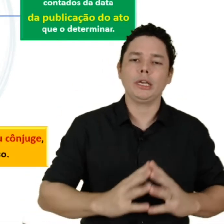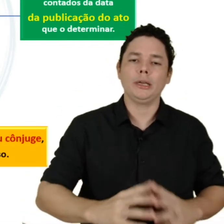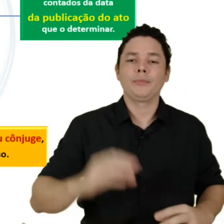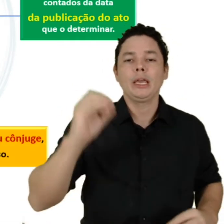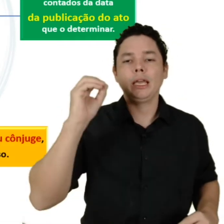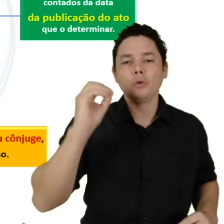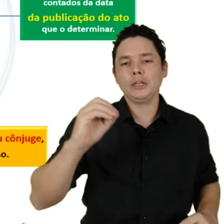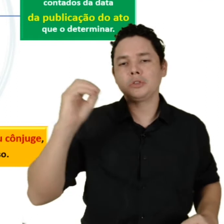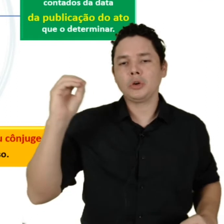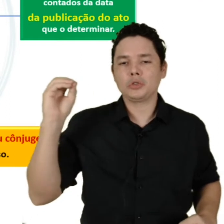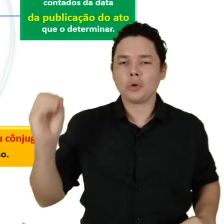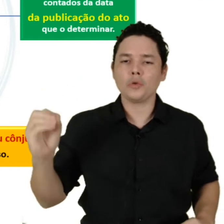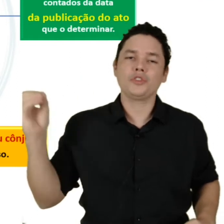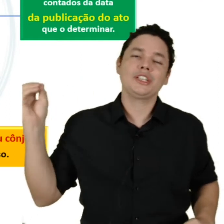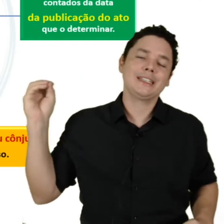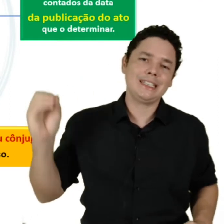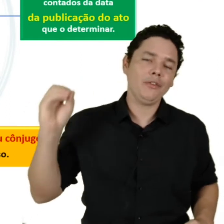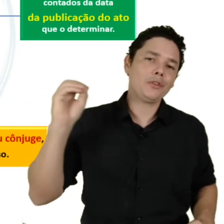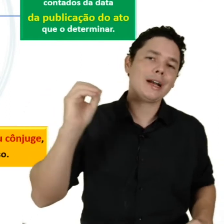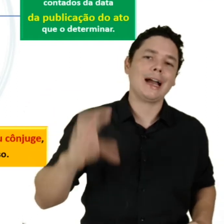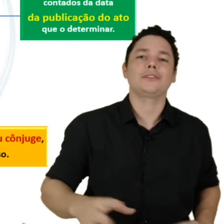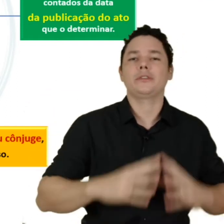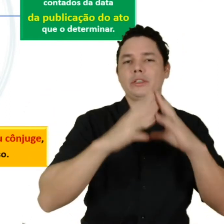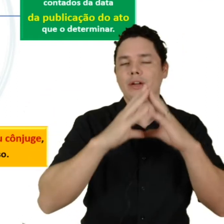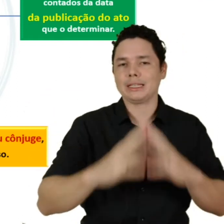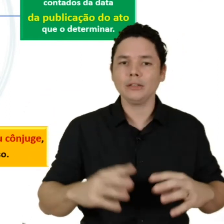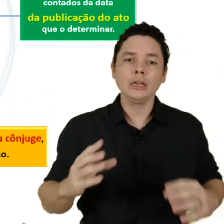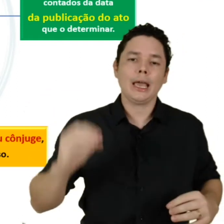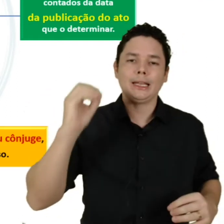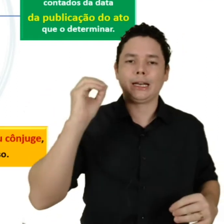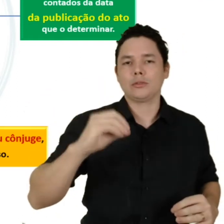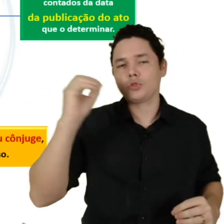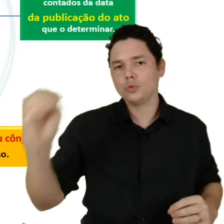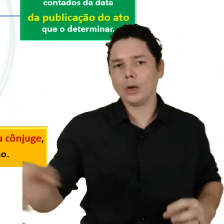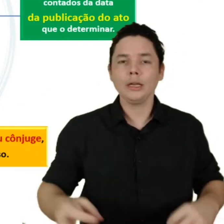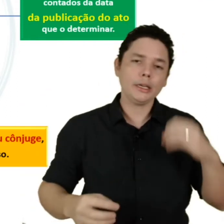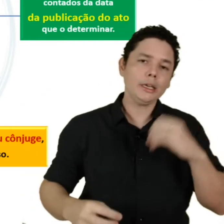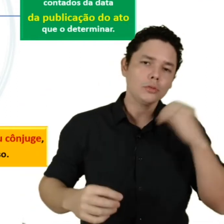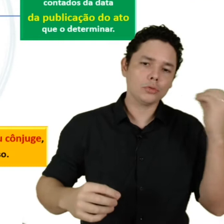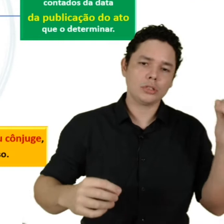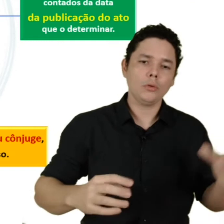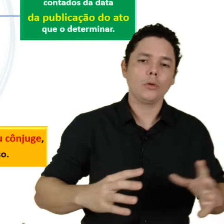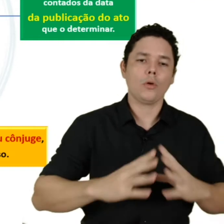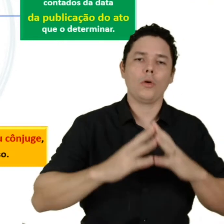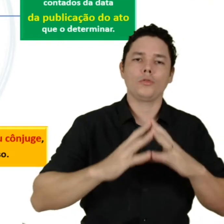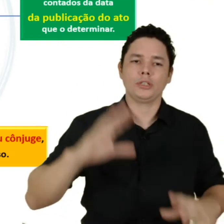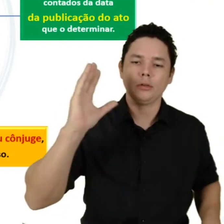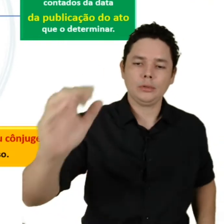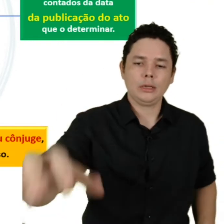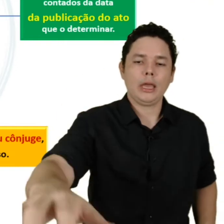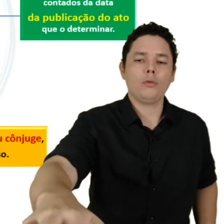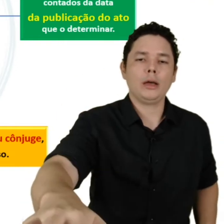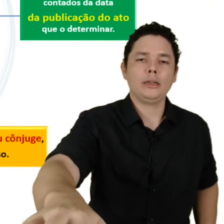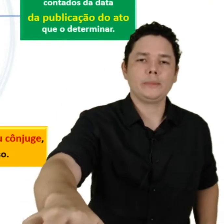ponto aqui. Incluídos os do cônjuge, se for o caso. Se você for casado, é declaração sua e do seu cônjuge.